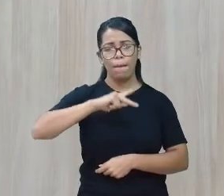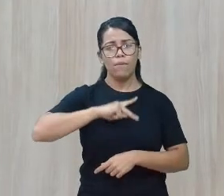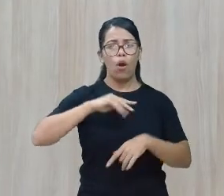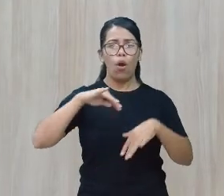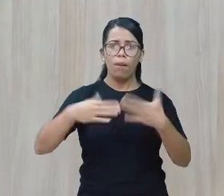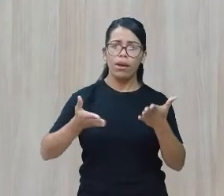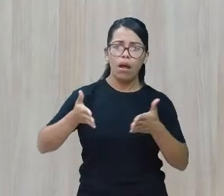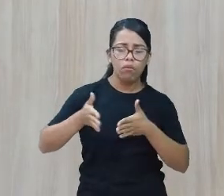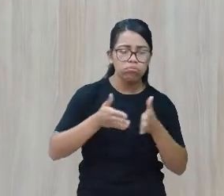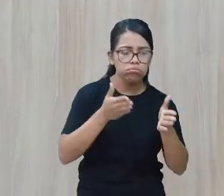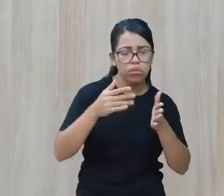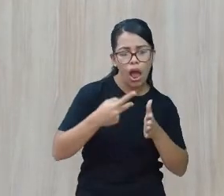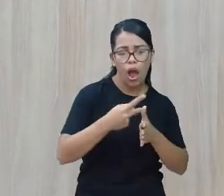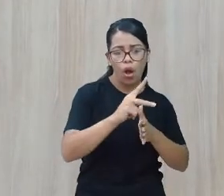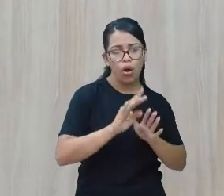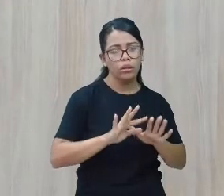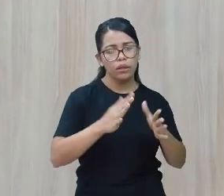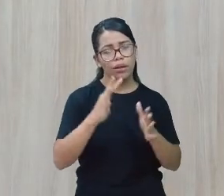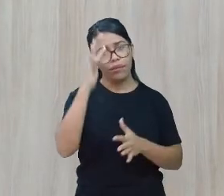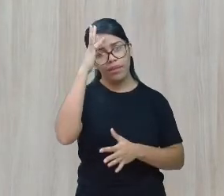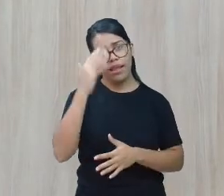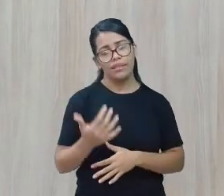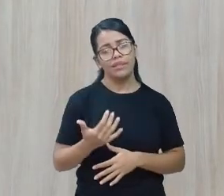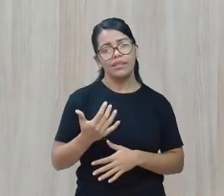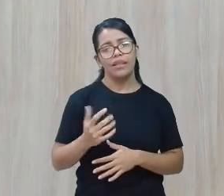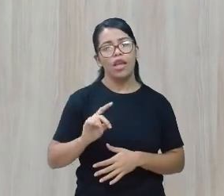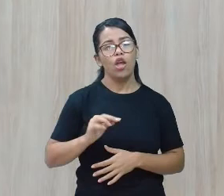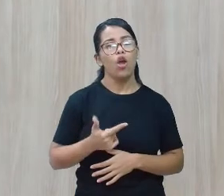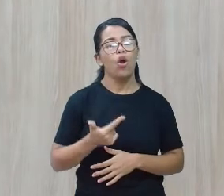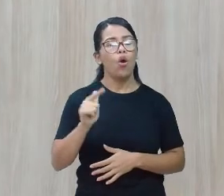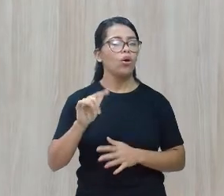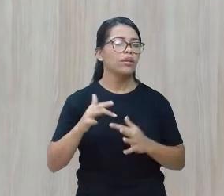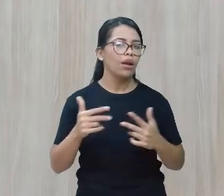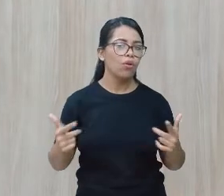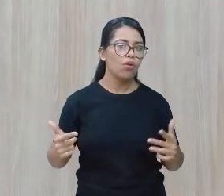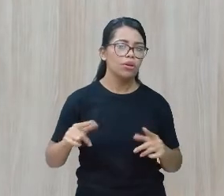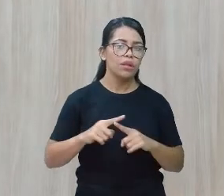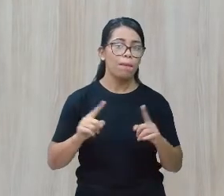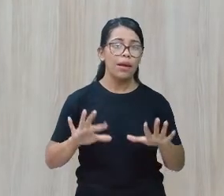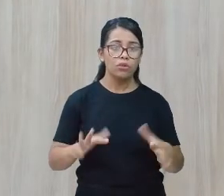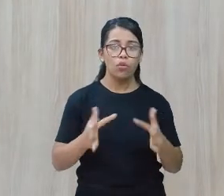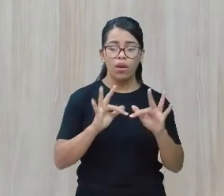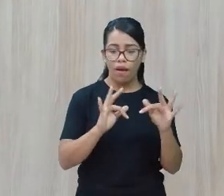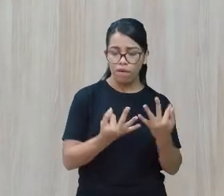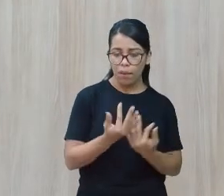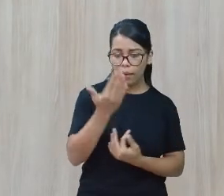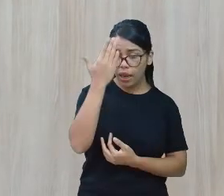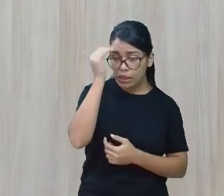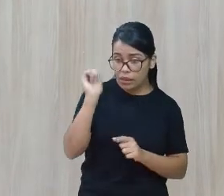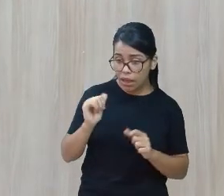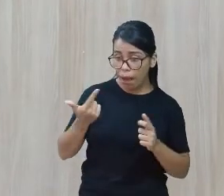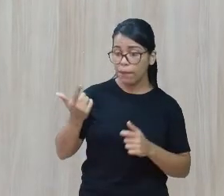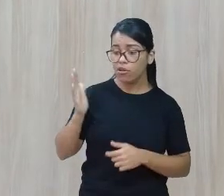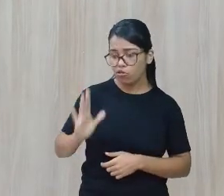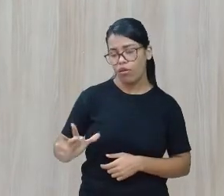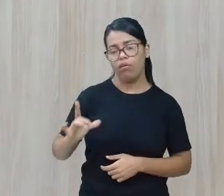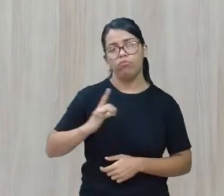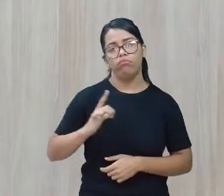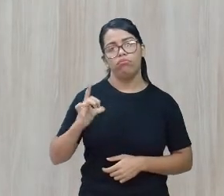caminho, outro rumo, decidem outra coisa, mas aí quando a família vem saber, o problema já